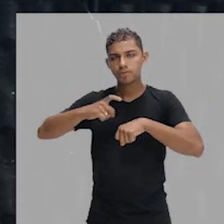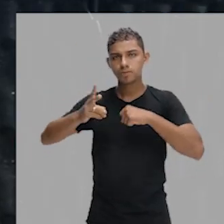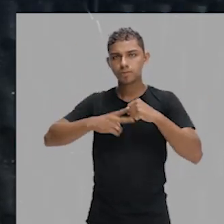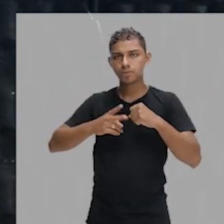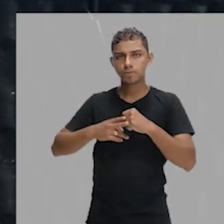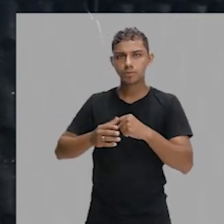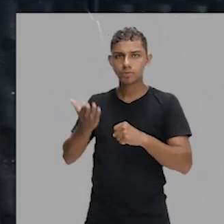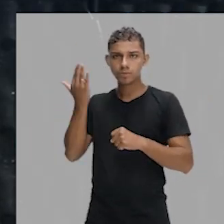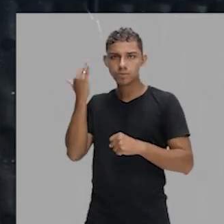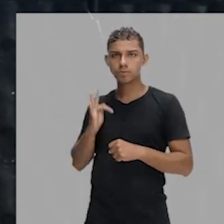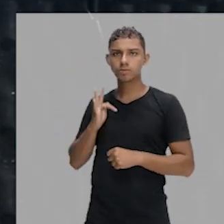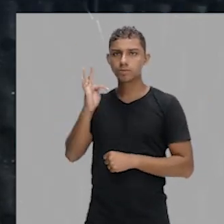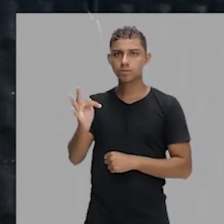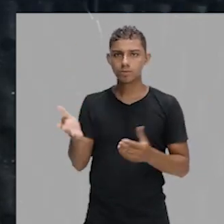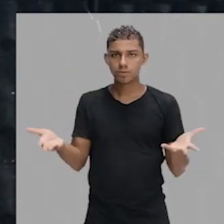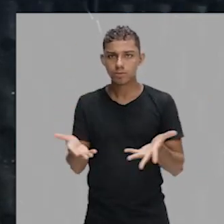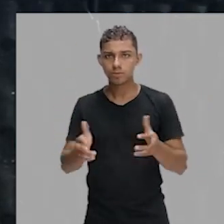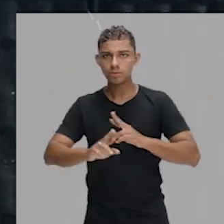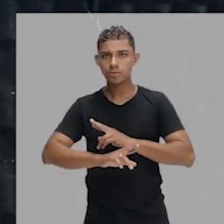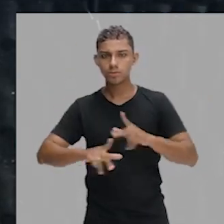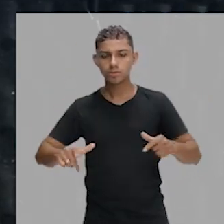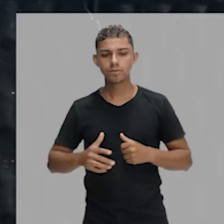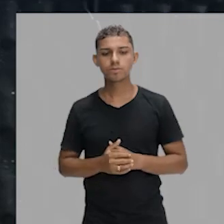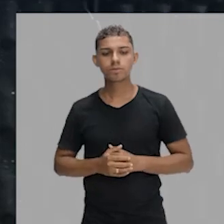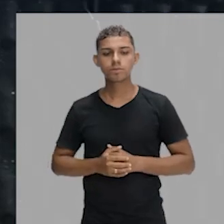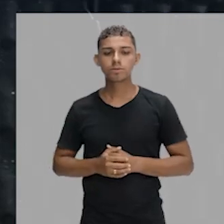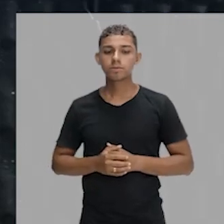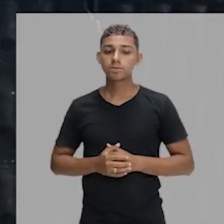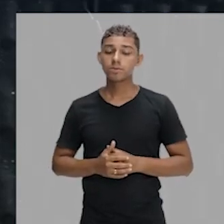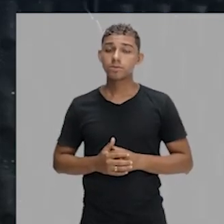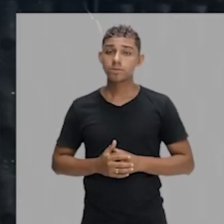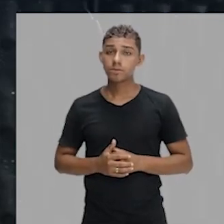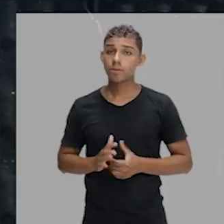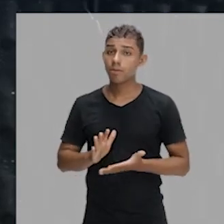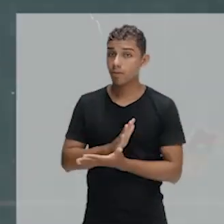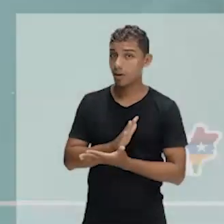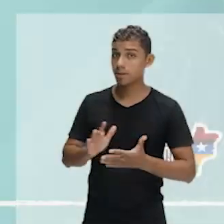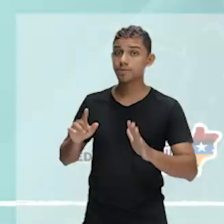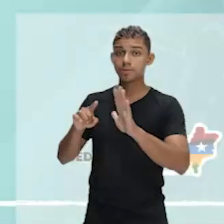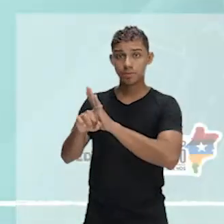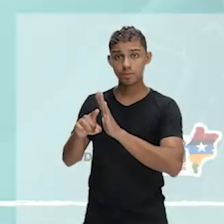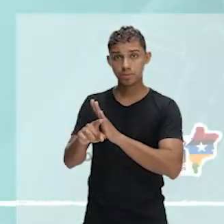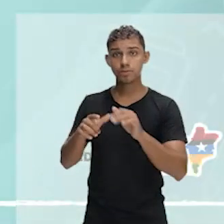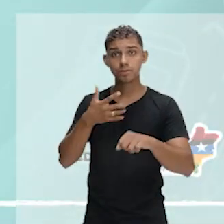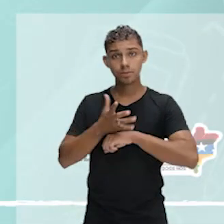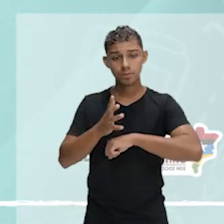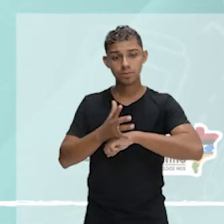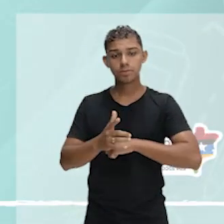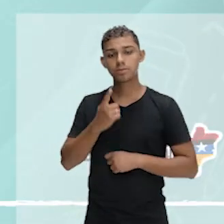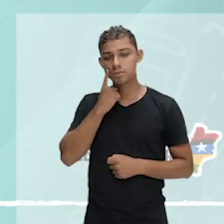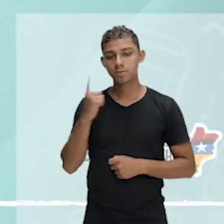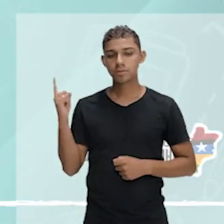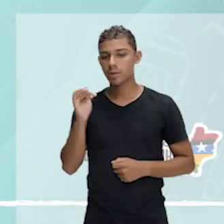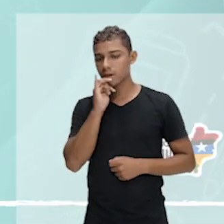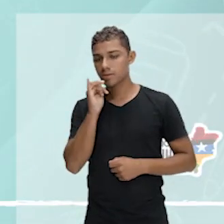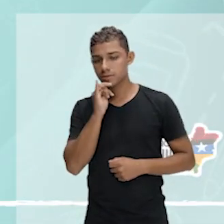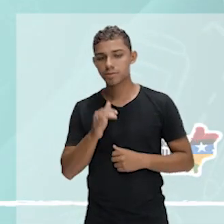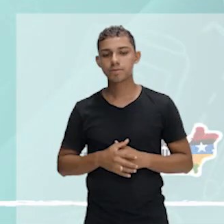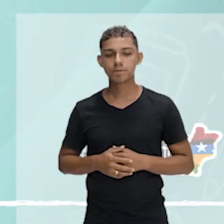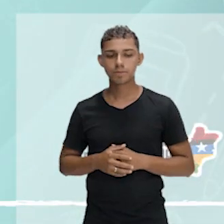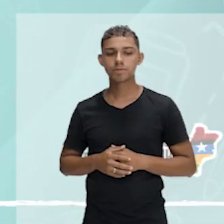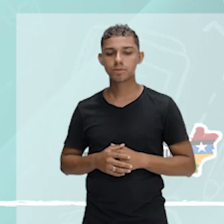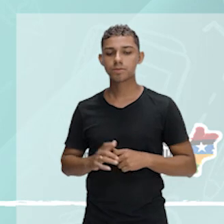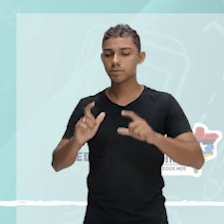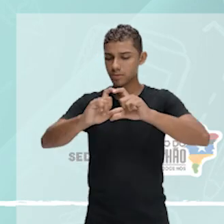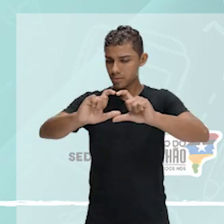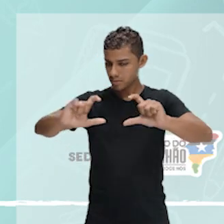um verbo auxiliar diferente, certo? E aqui alguns exercícios para a gente poder praticar. Tá? Então, por exemplo, você tem